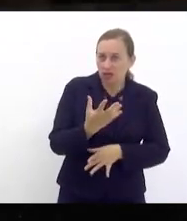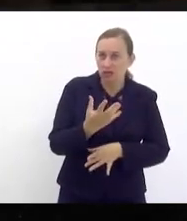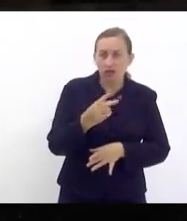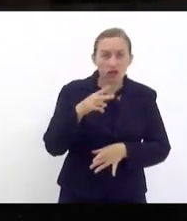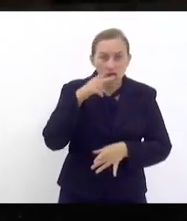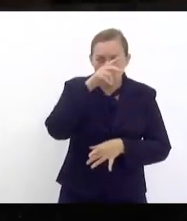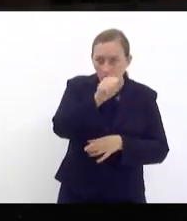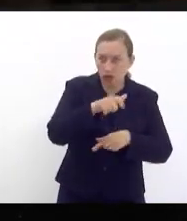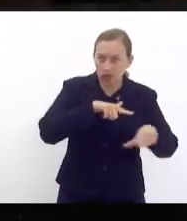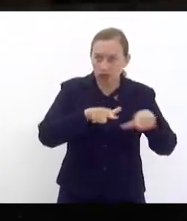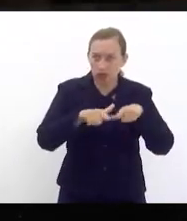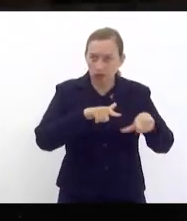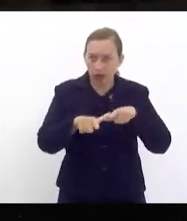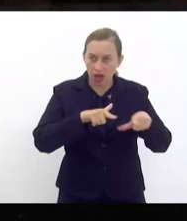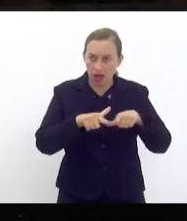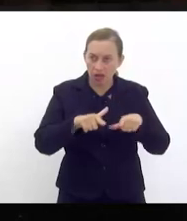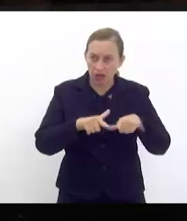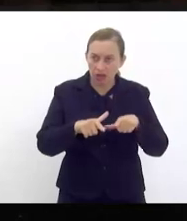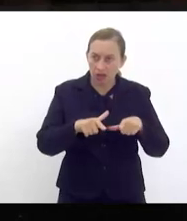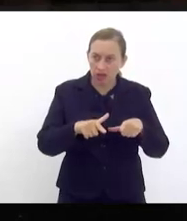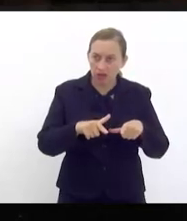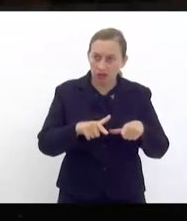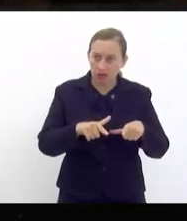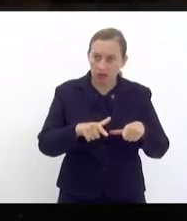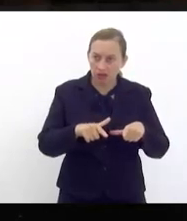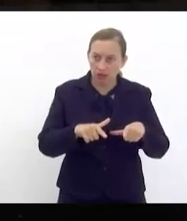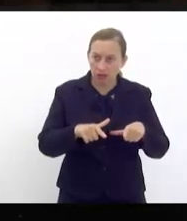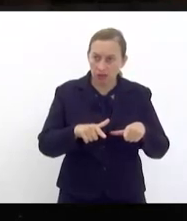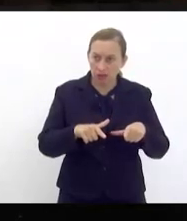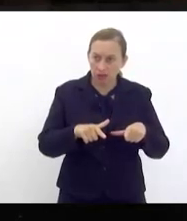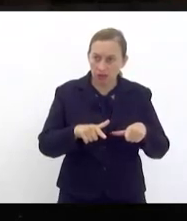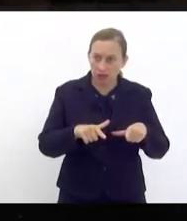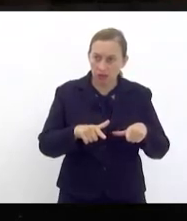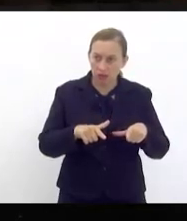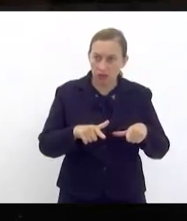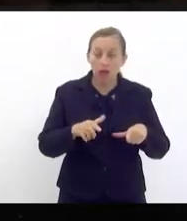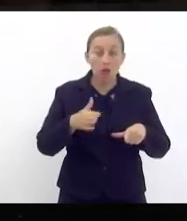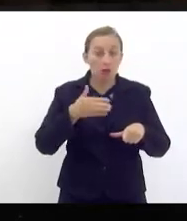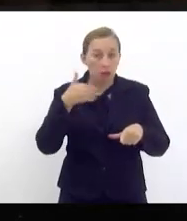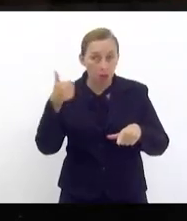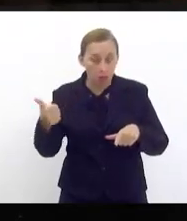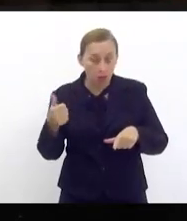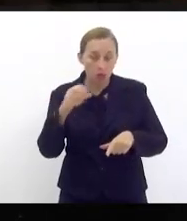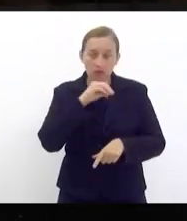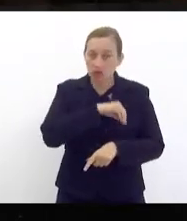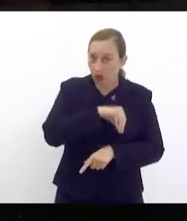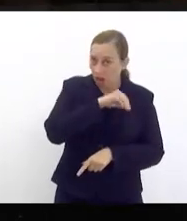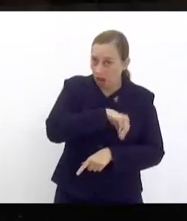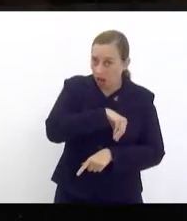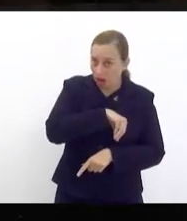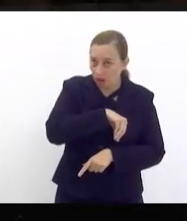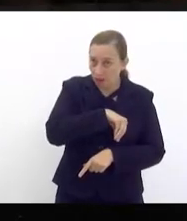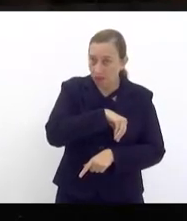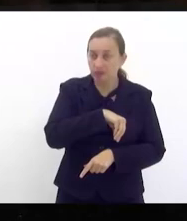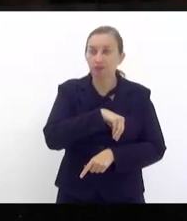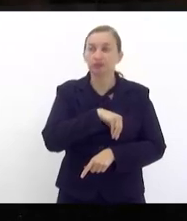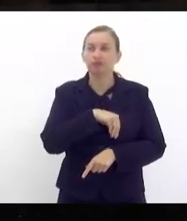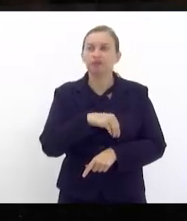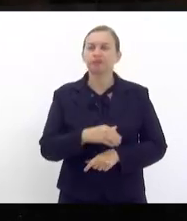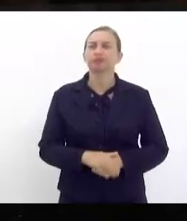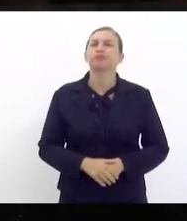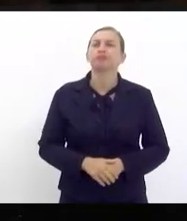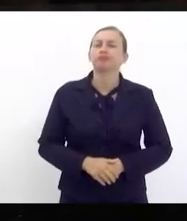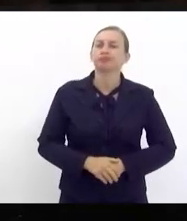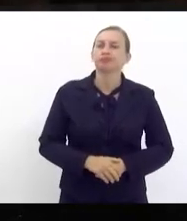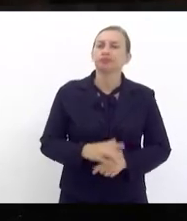de trabalho e zerar a demanda por melhores salários e por ocupação no mercado de trabalho